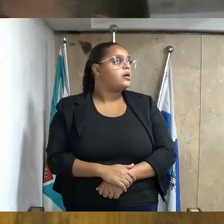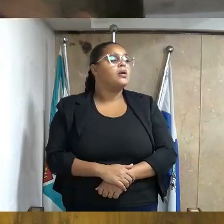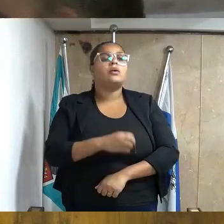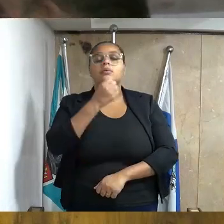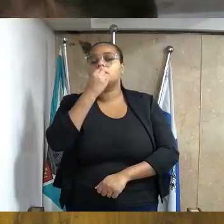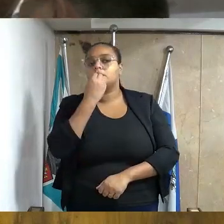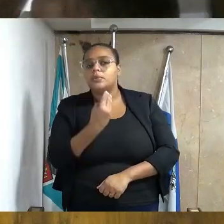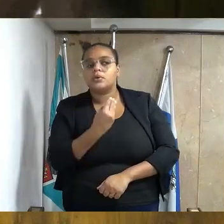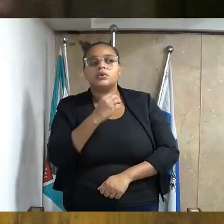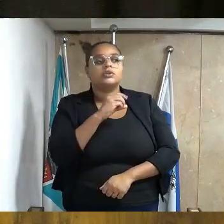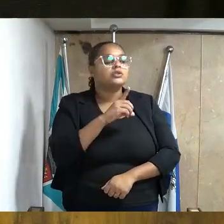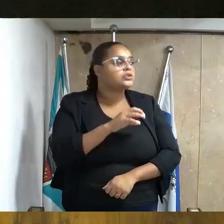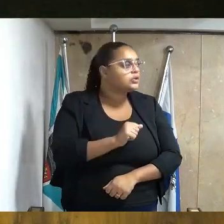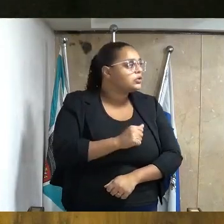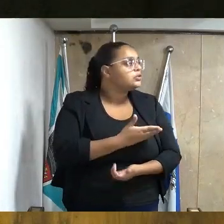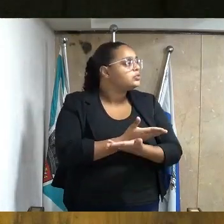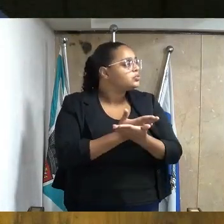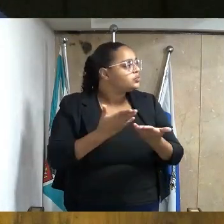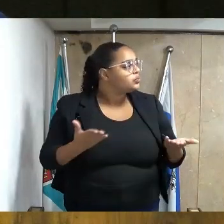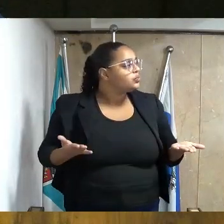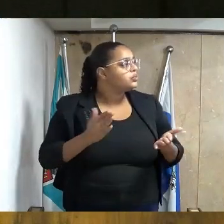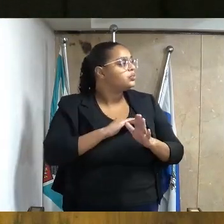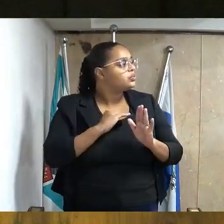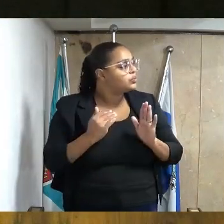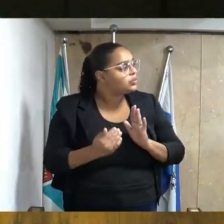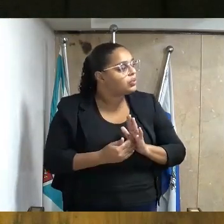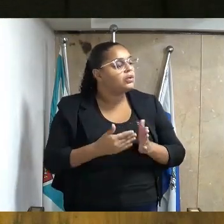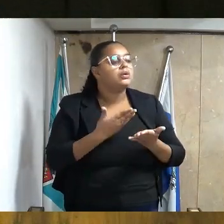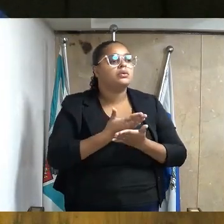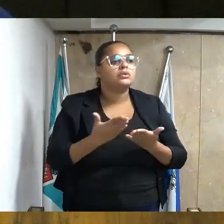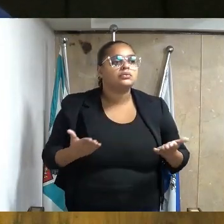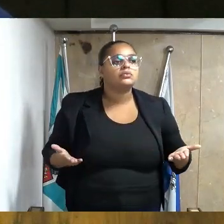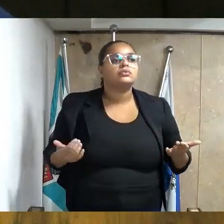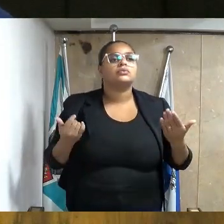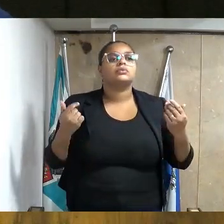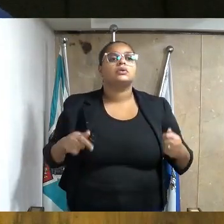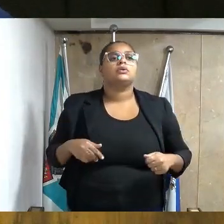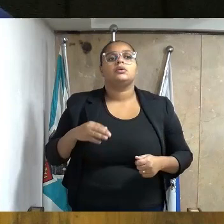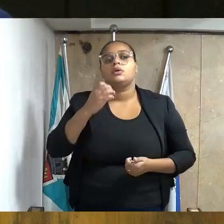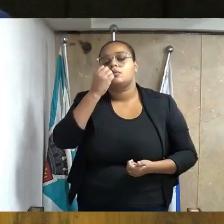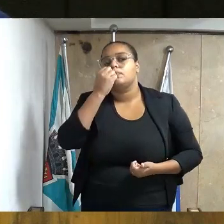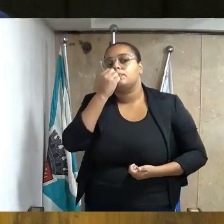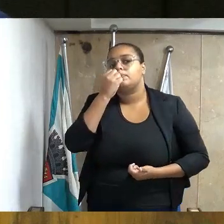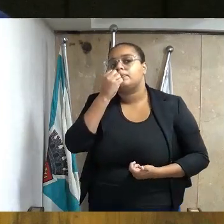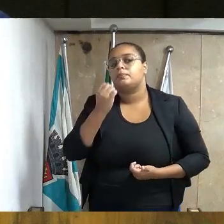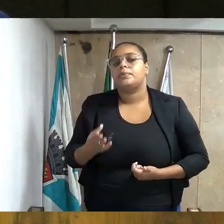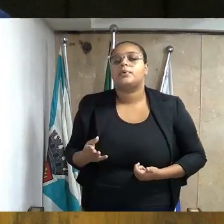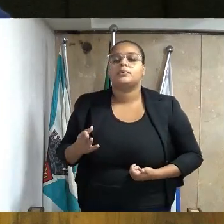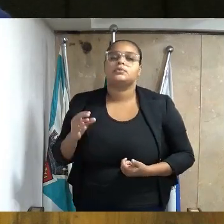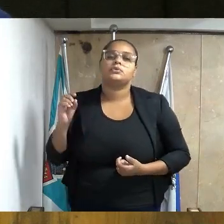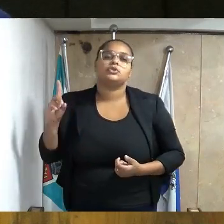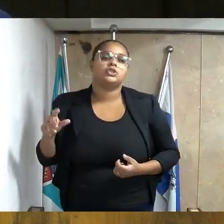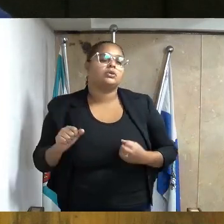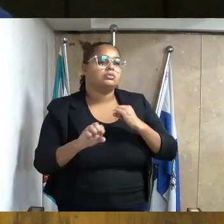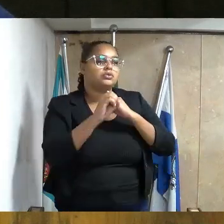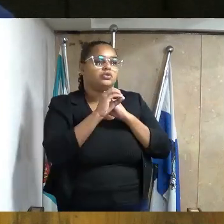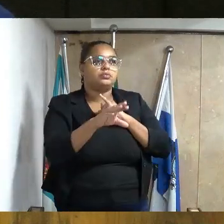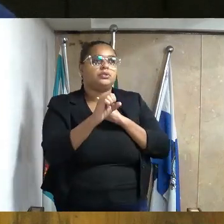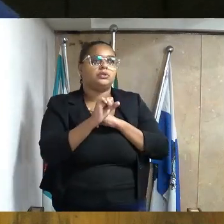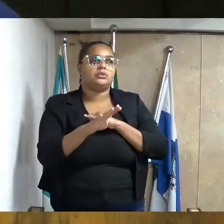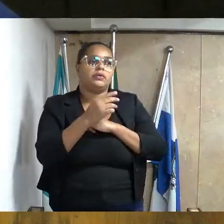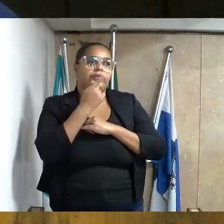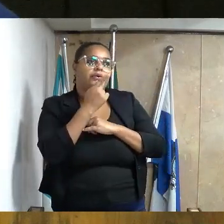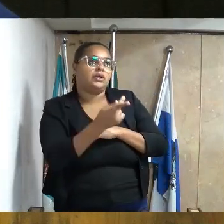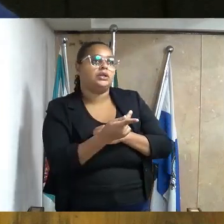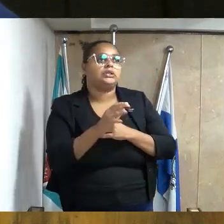Bom dia a todos e a todas. Bom dia, meus pares. Bom dia, a imprensa falada,